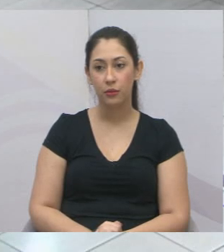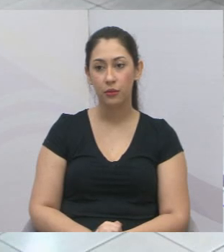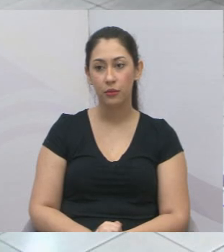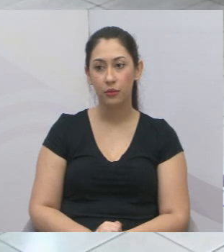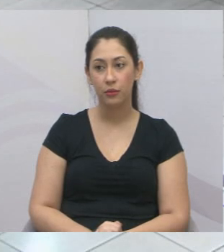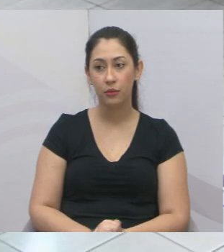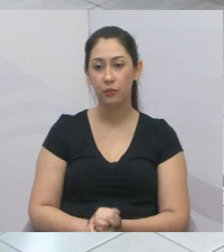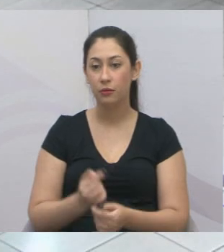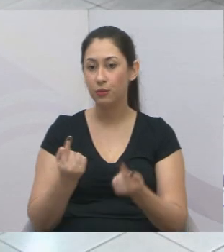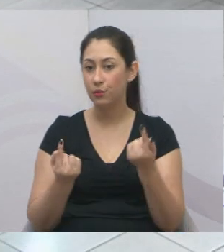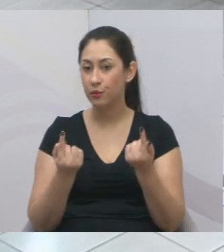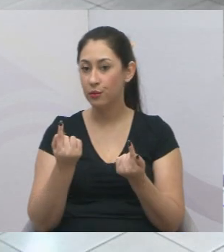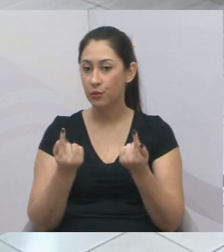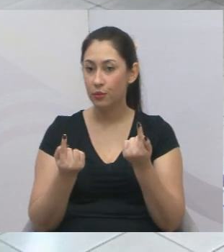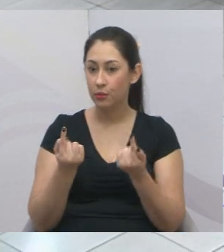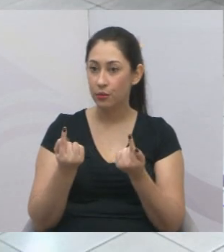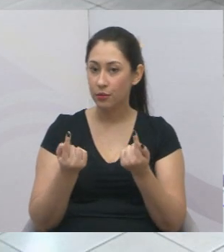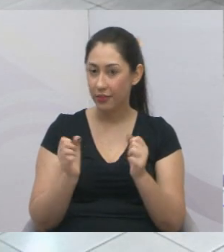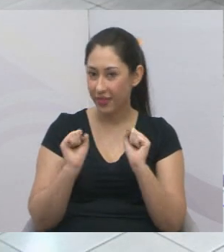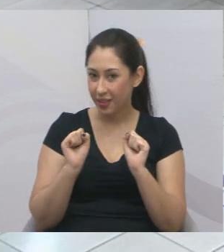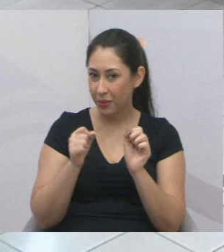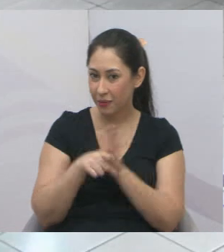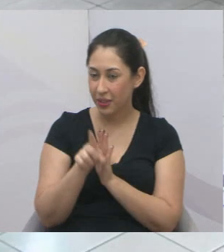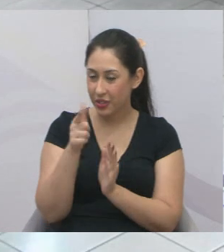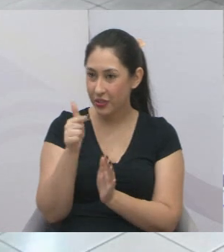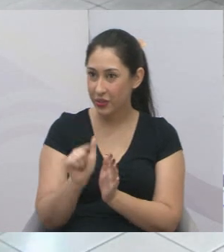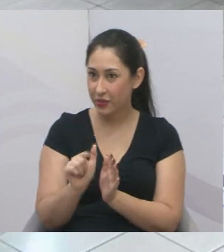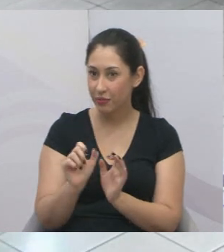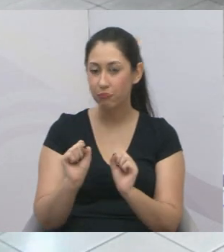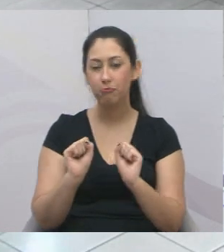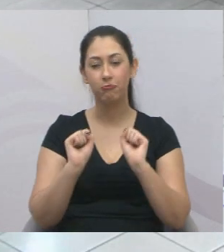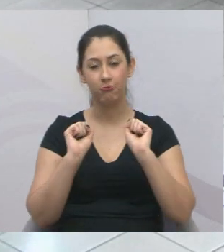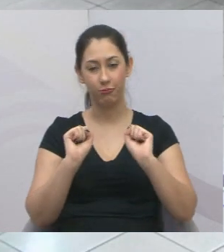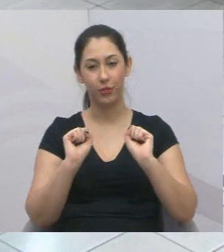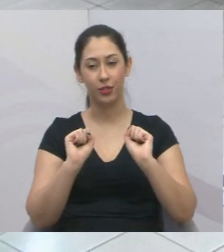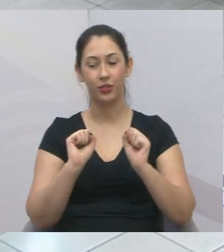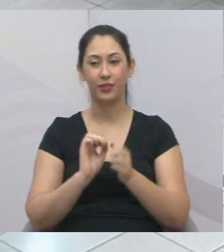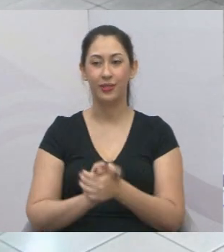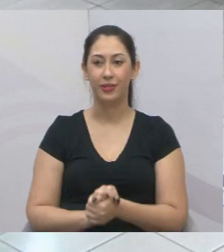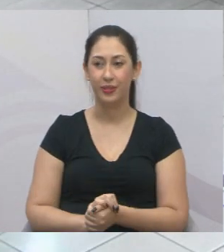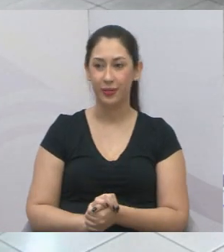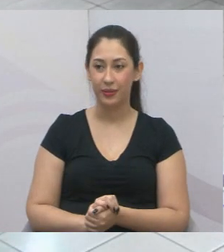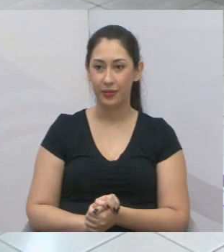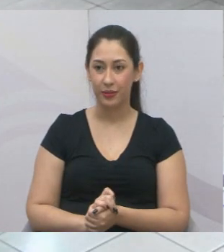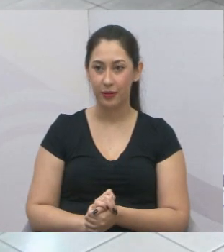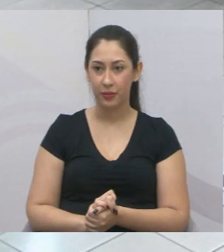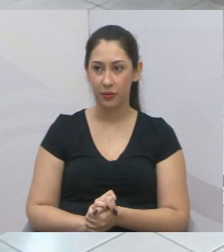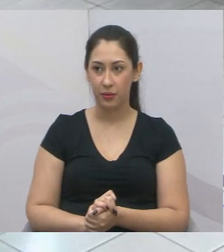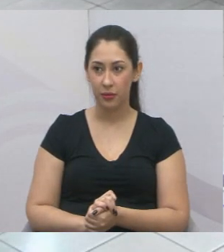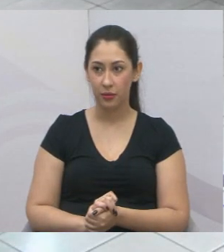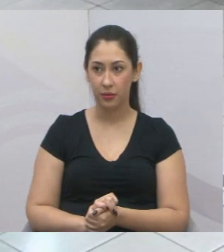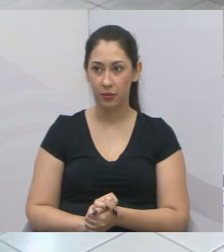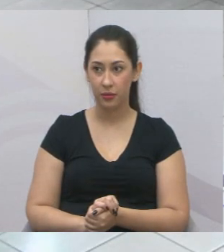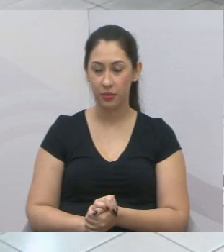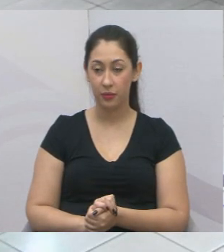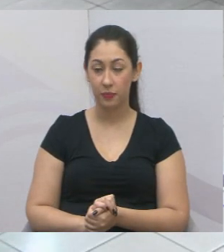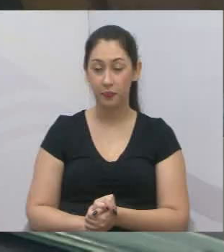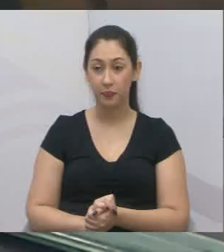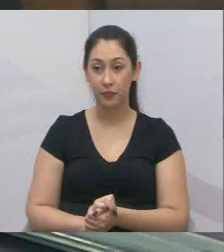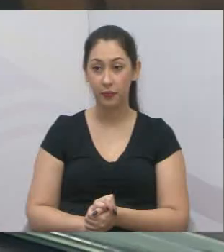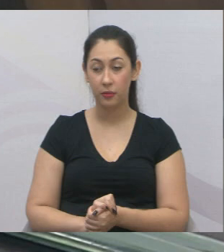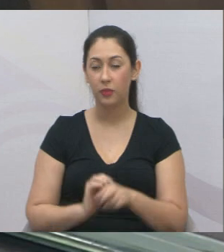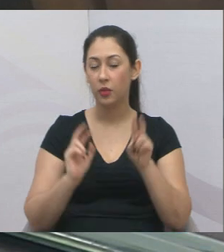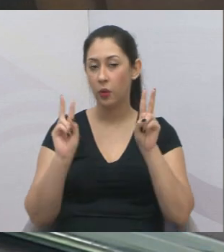Mais alguém? Posso perguntar de novo? Pode. Pastor, quer falar alguma coisa?